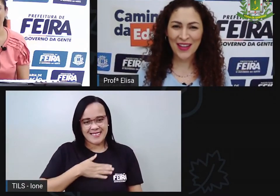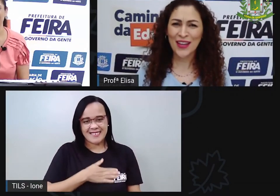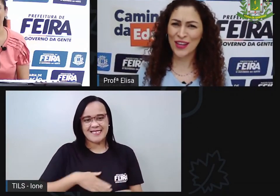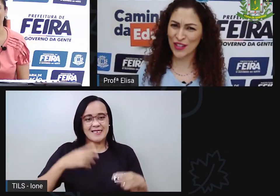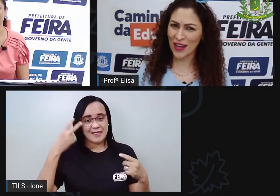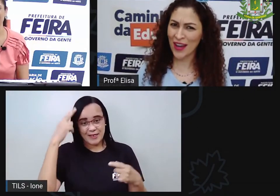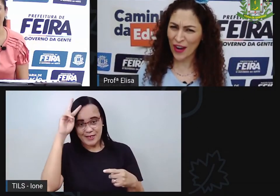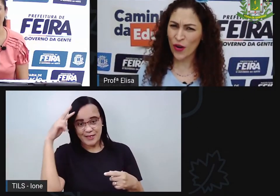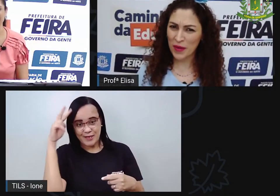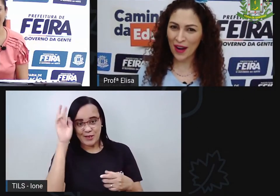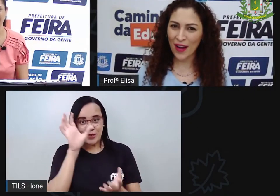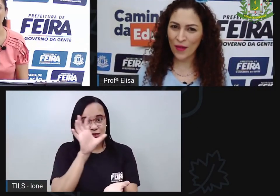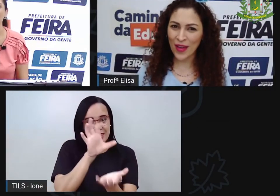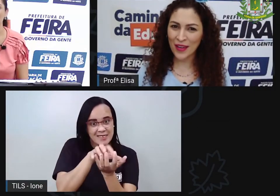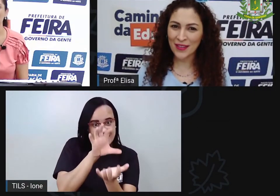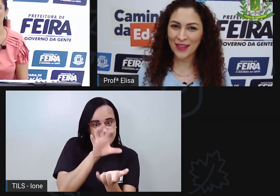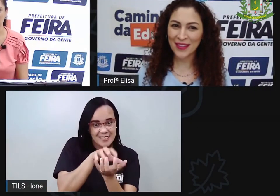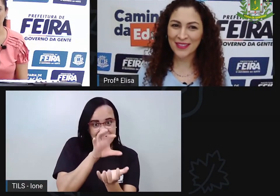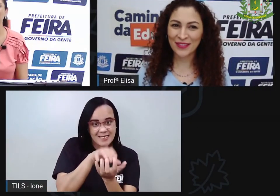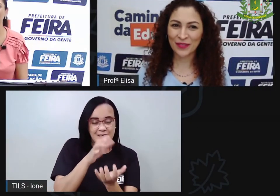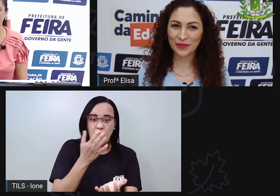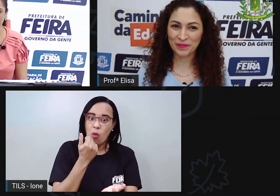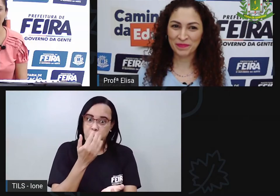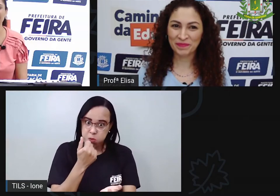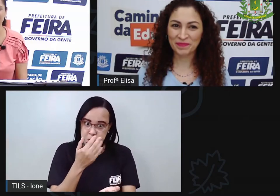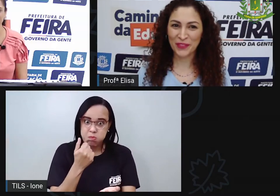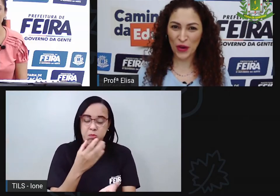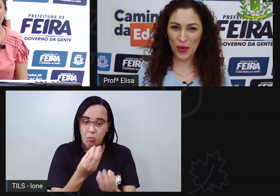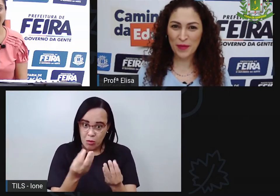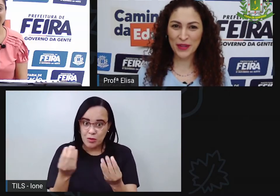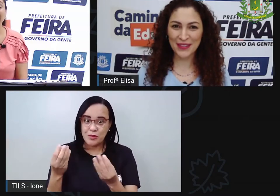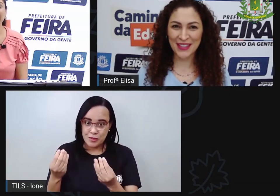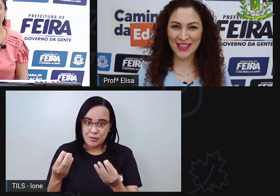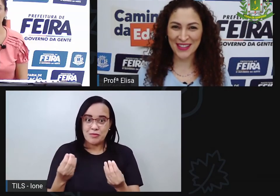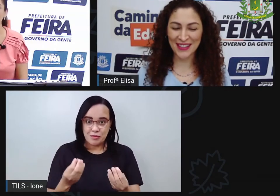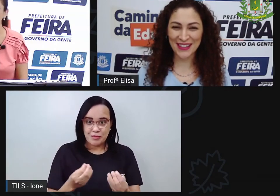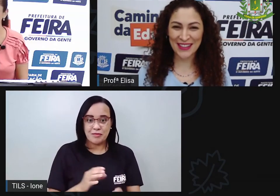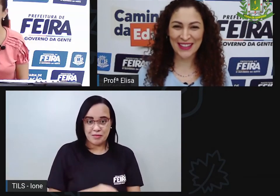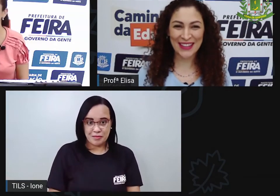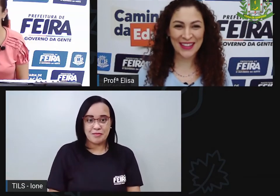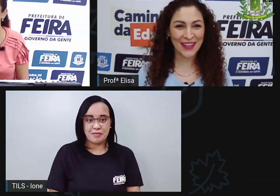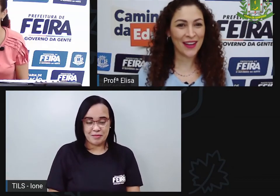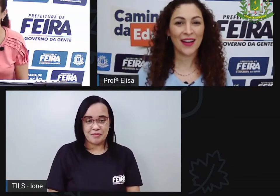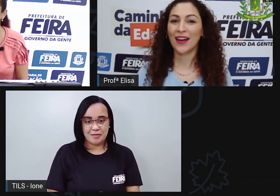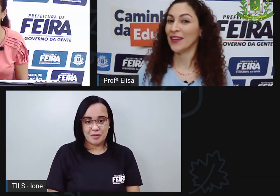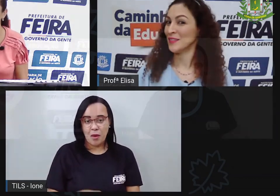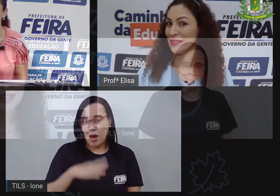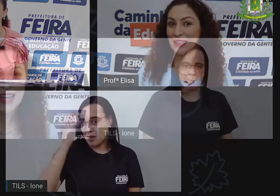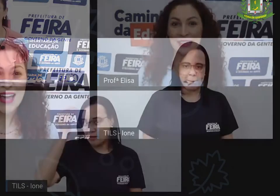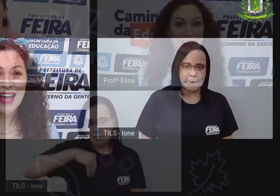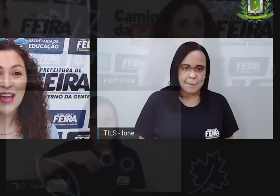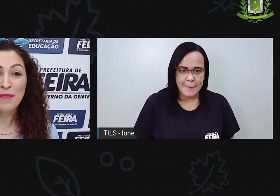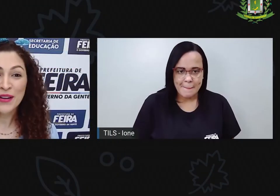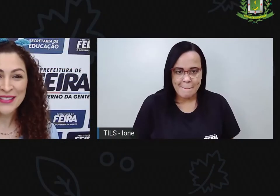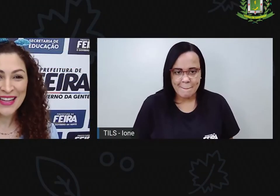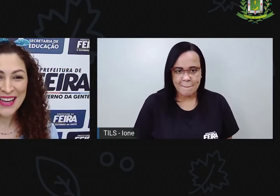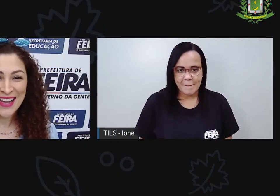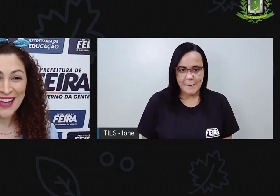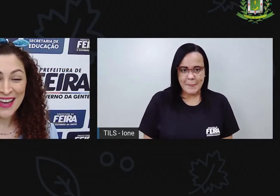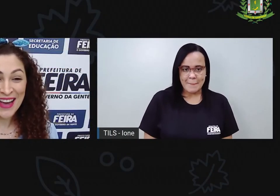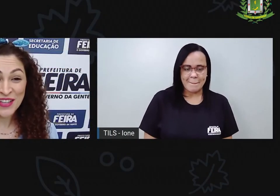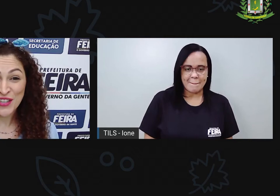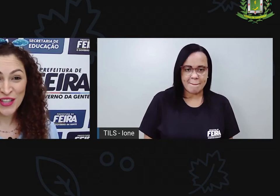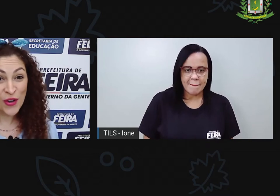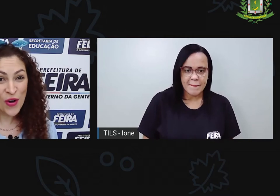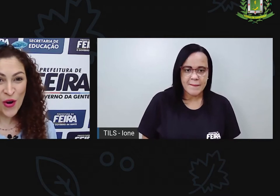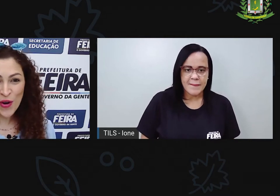jacaré e jacaré Comilão hein e não é para ti Ele não desistiu não é pro e para